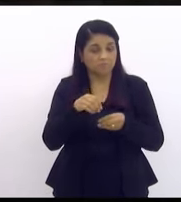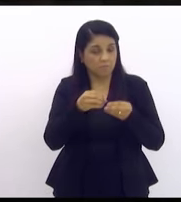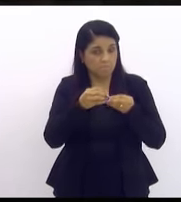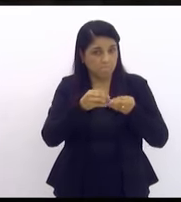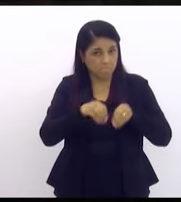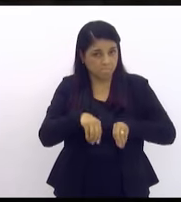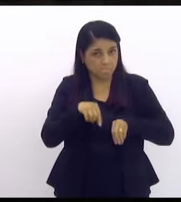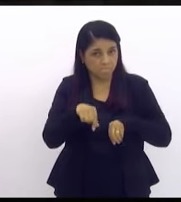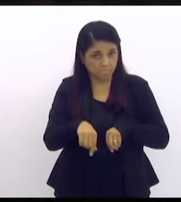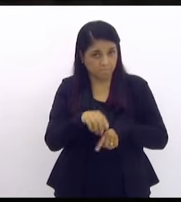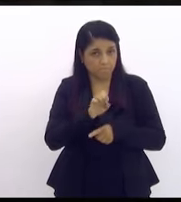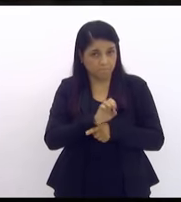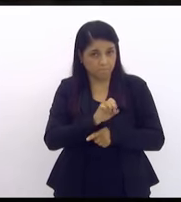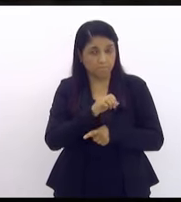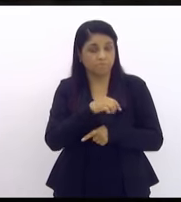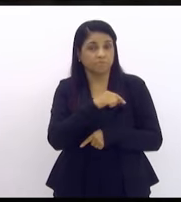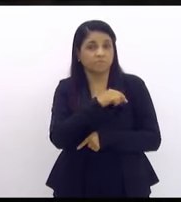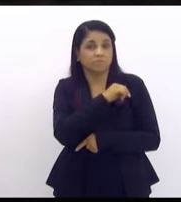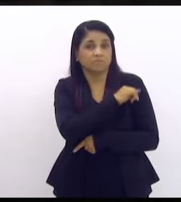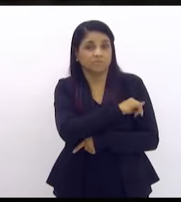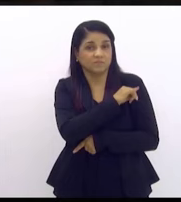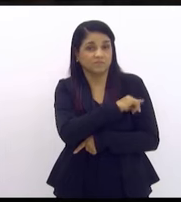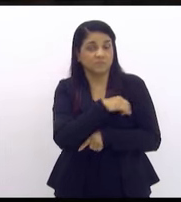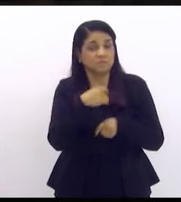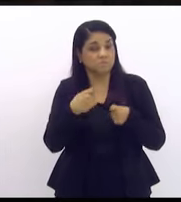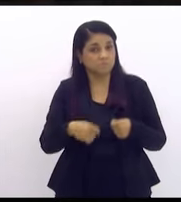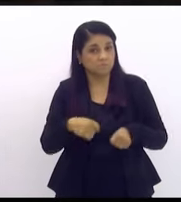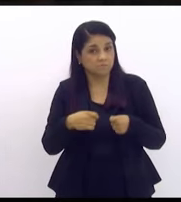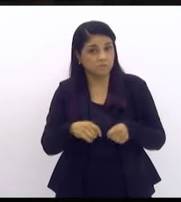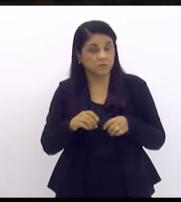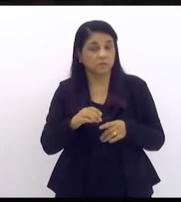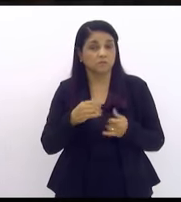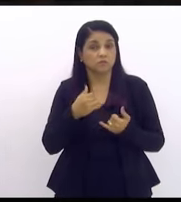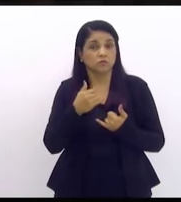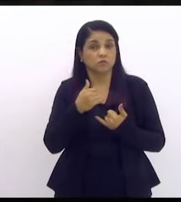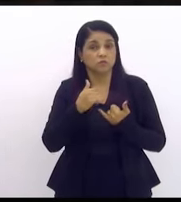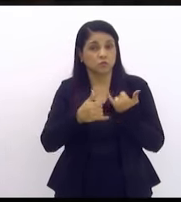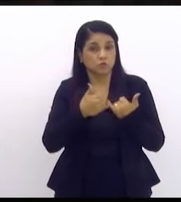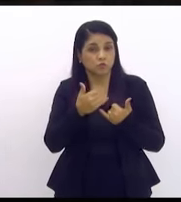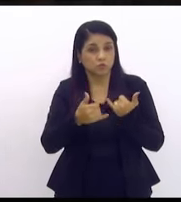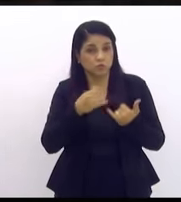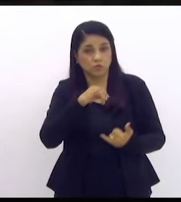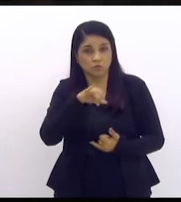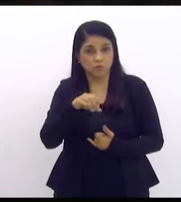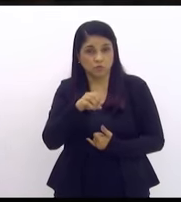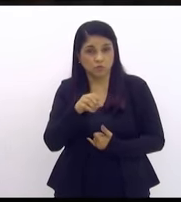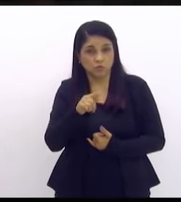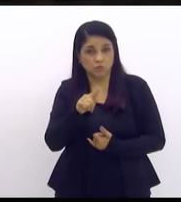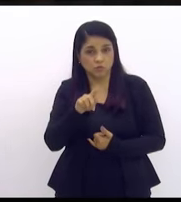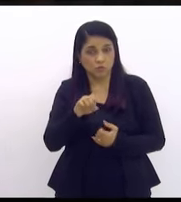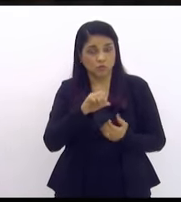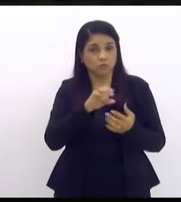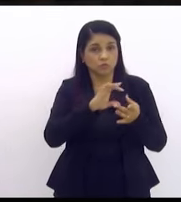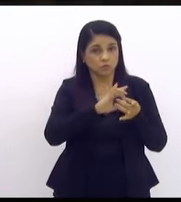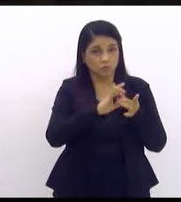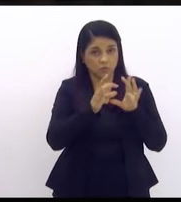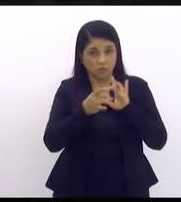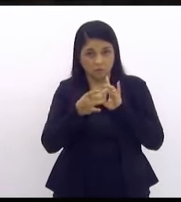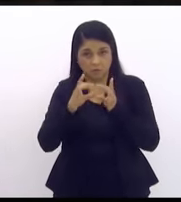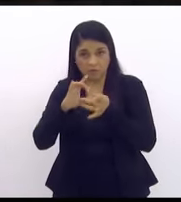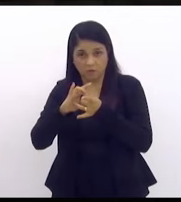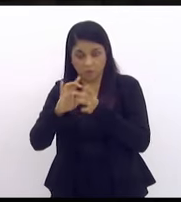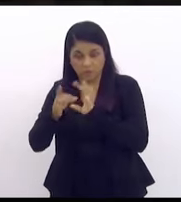fazer os Jogos Olímpicos, e União